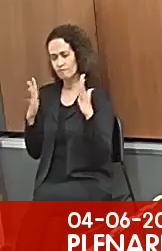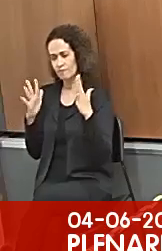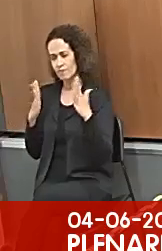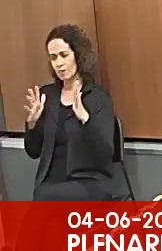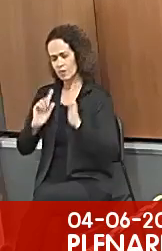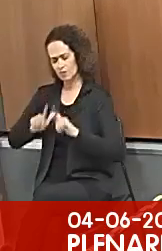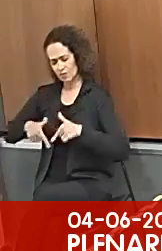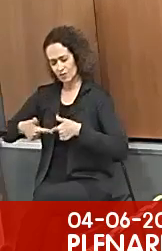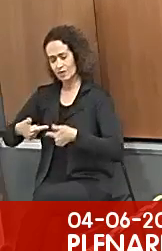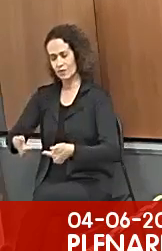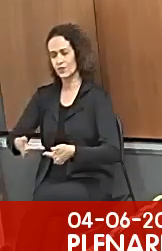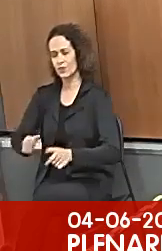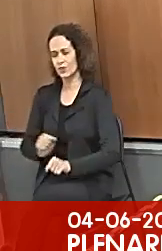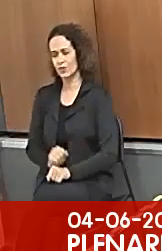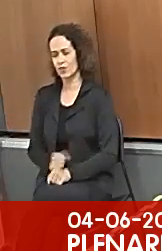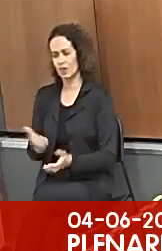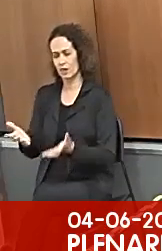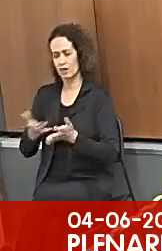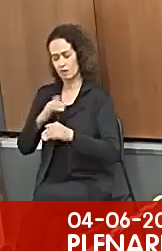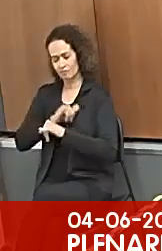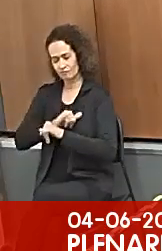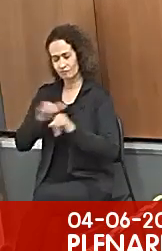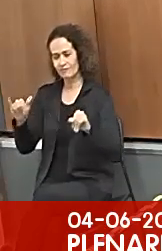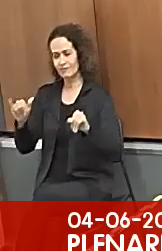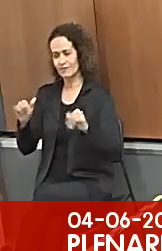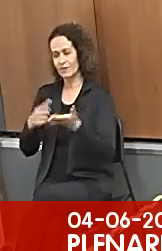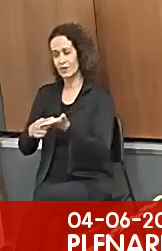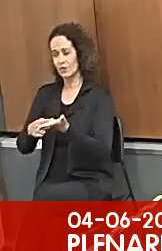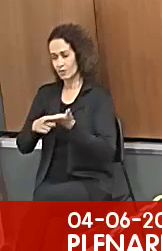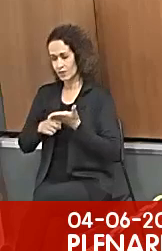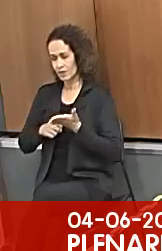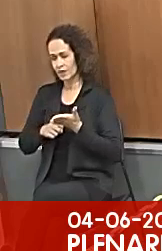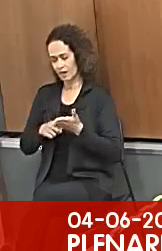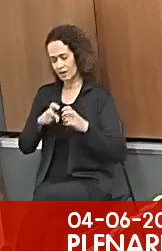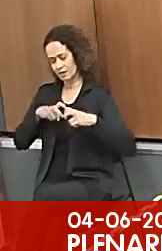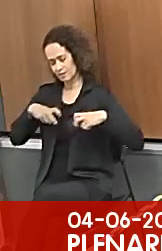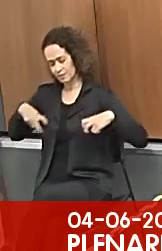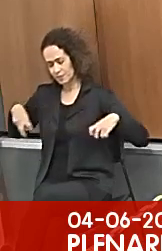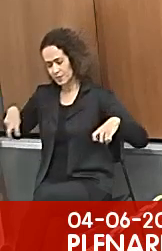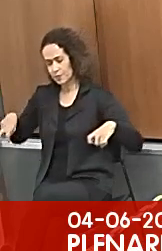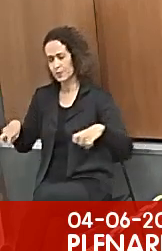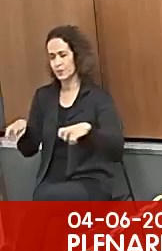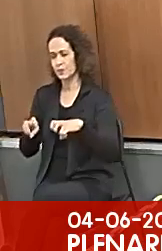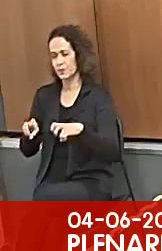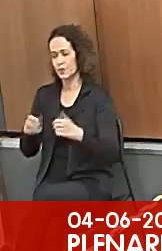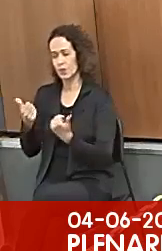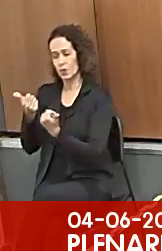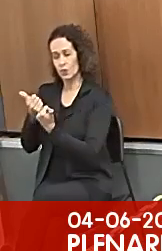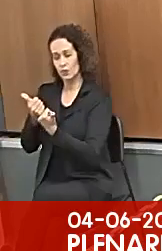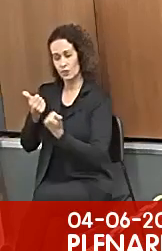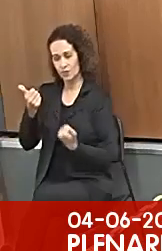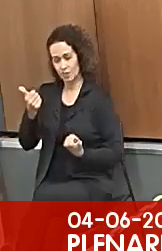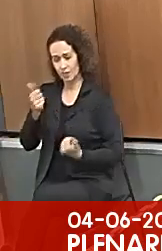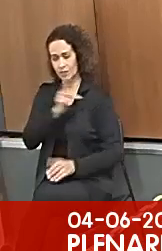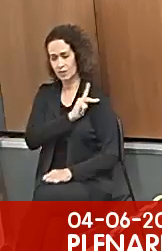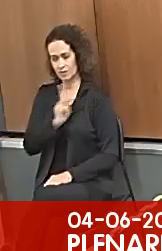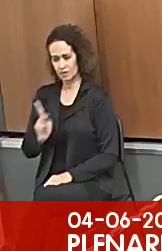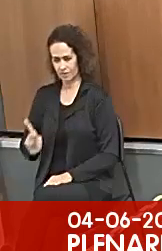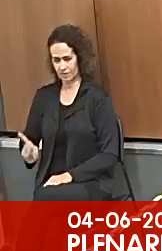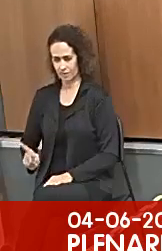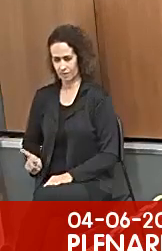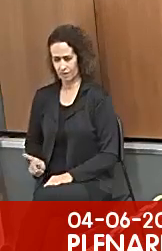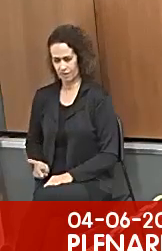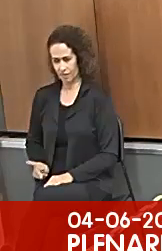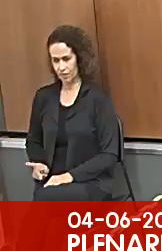vem fazendo. Quero registrar aqui e convidar para compor a mesa conosco nosso vice-presidente, deputado Duarte